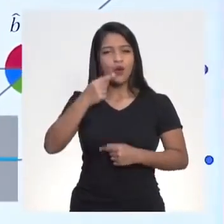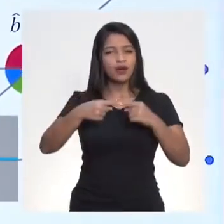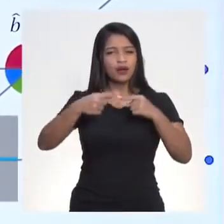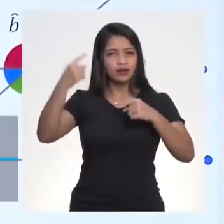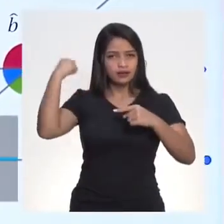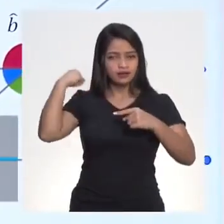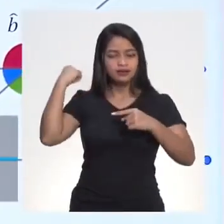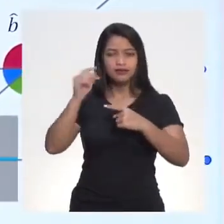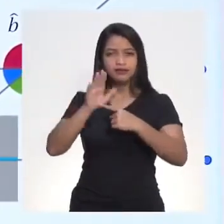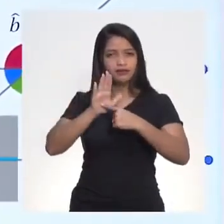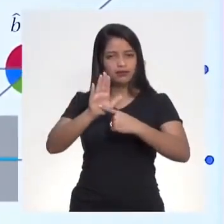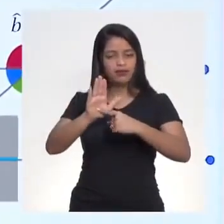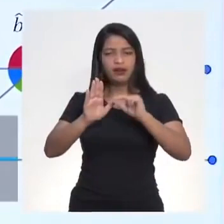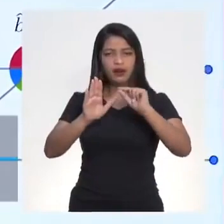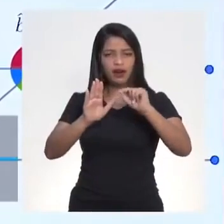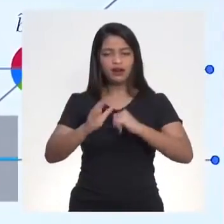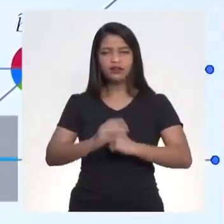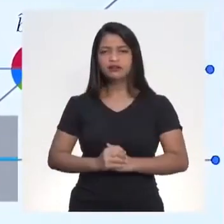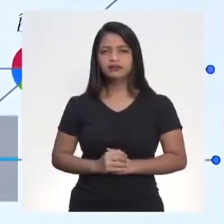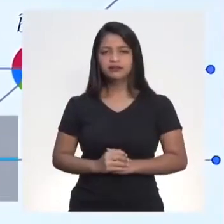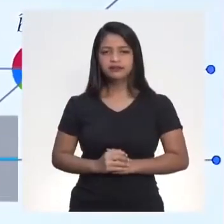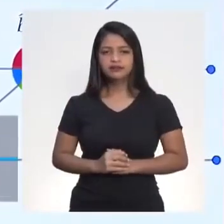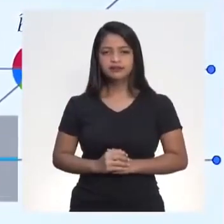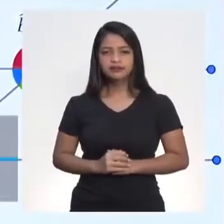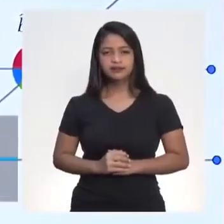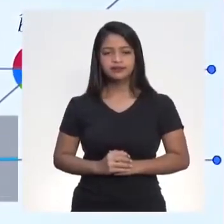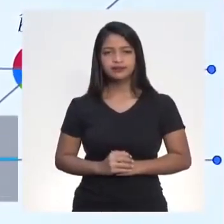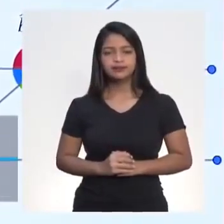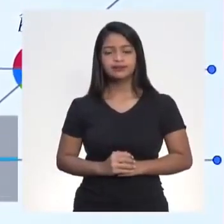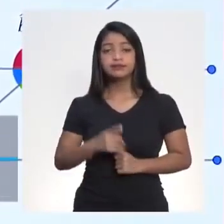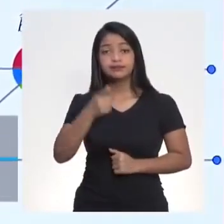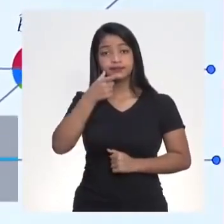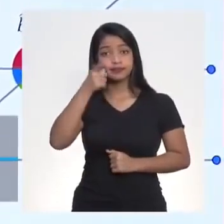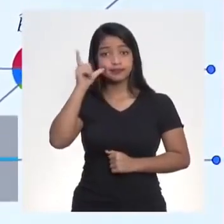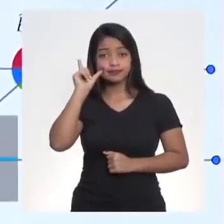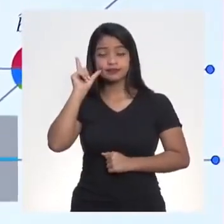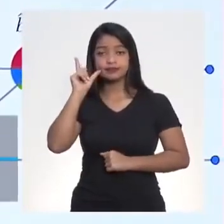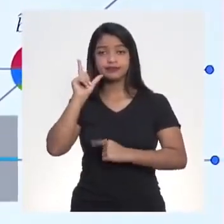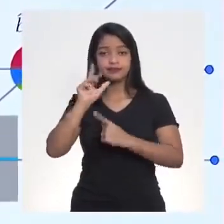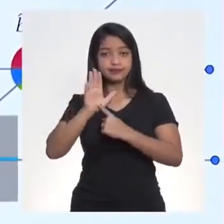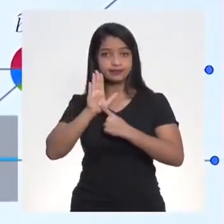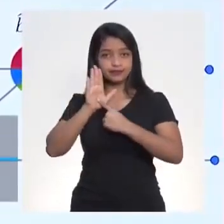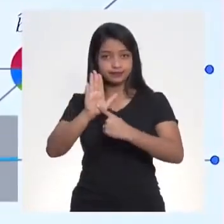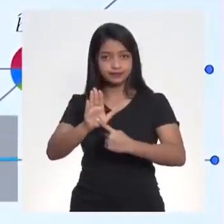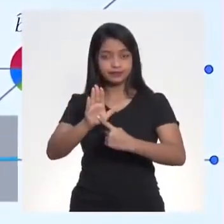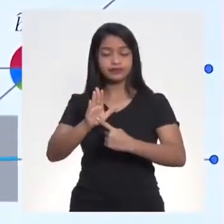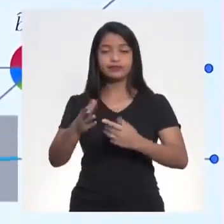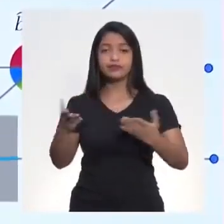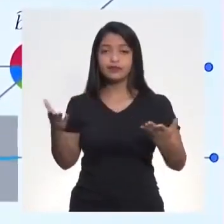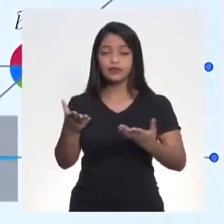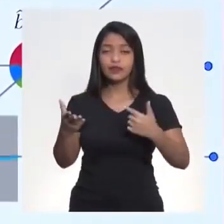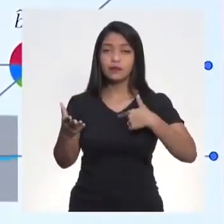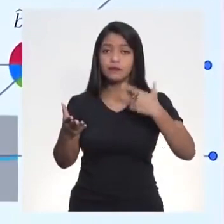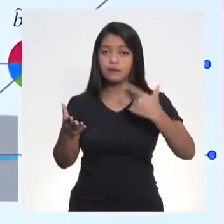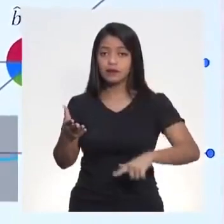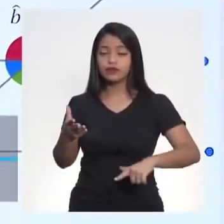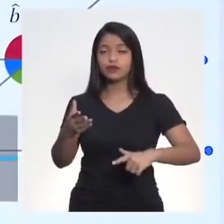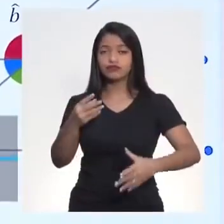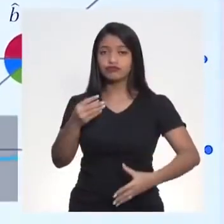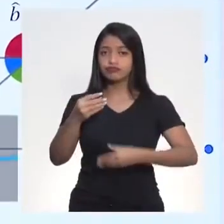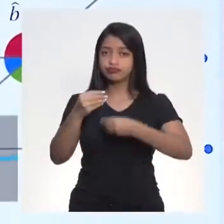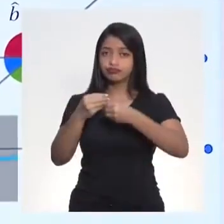apresentado. Nós apresentamos ontem e vou reforçar, por favor, anotem aí no